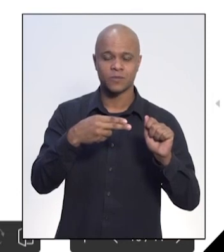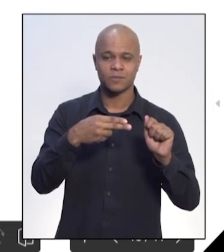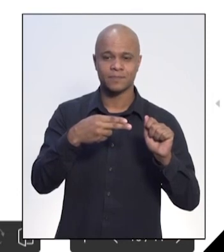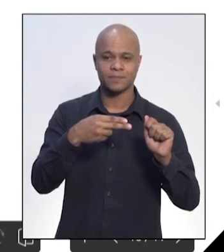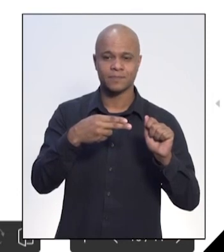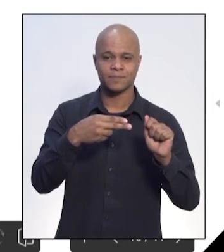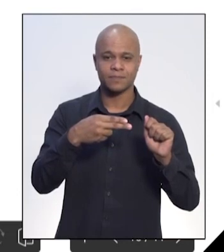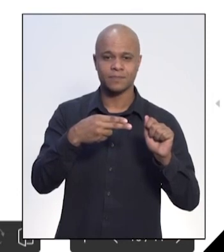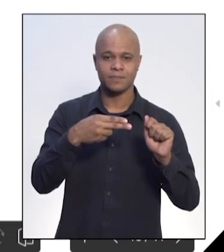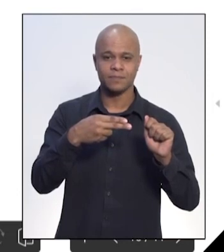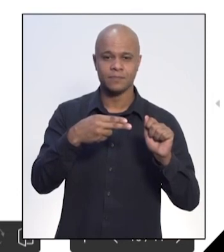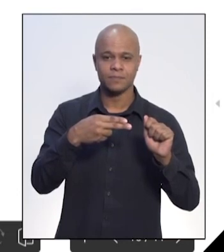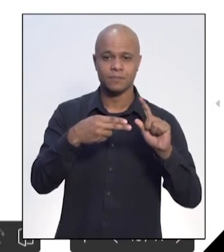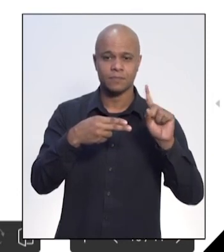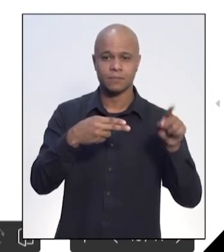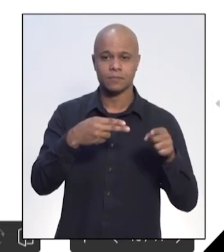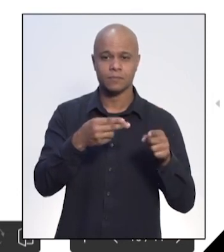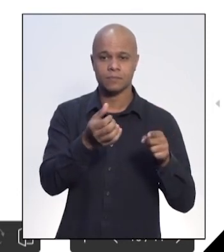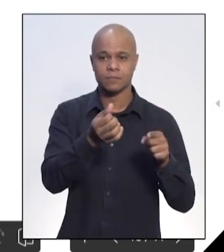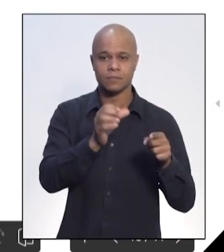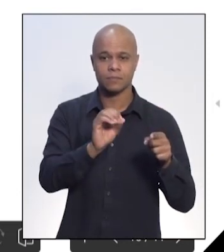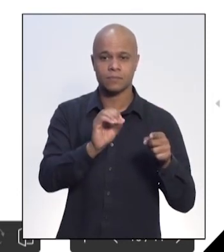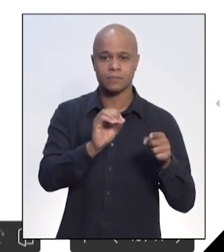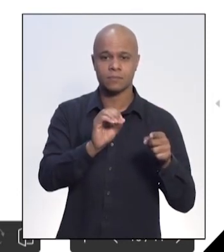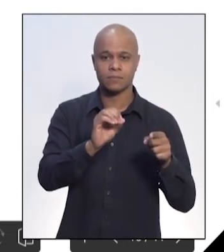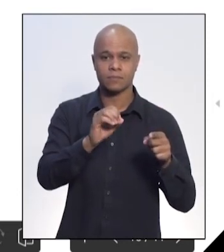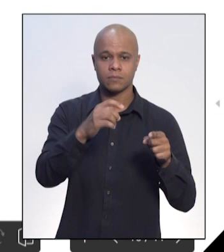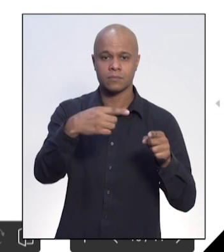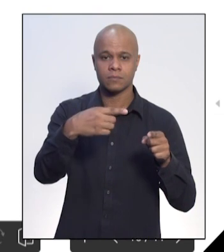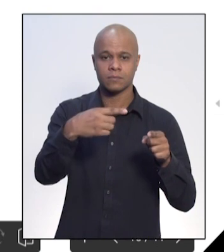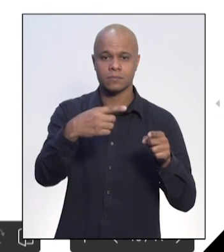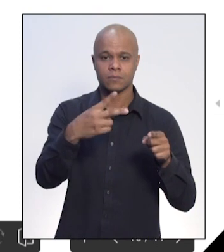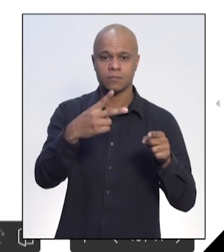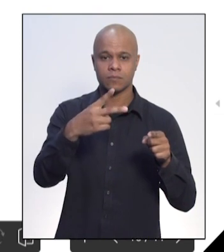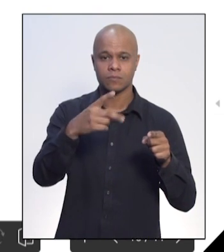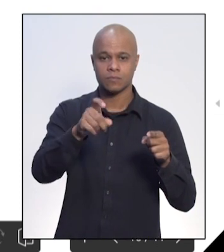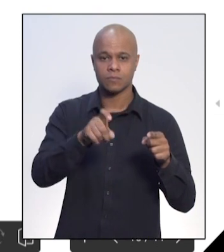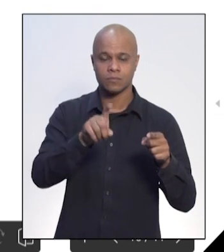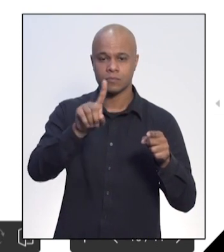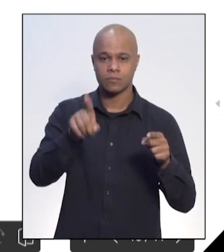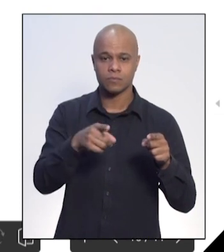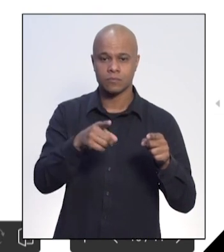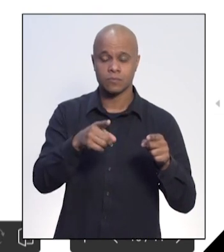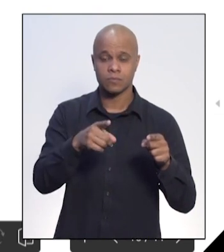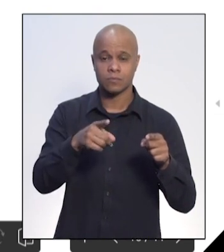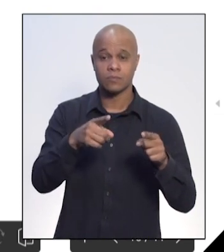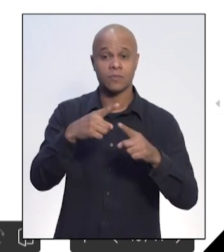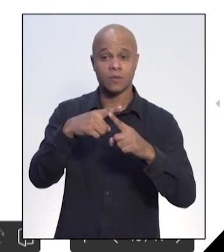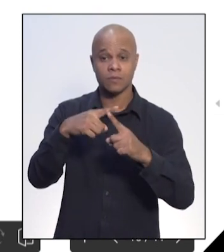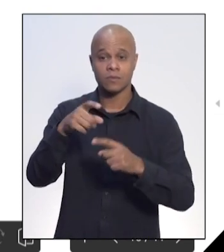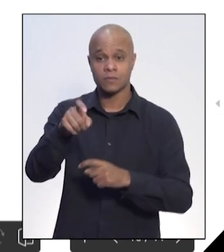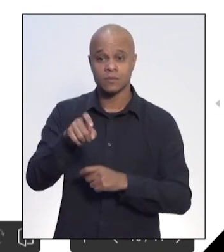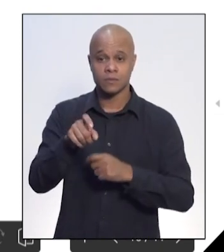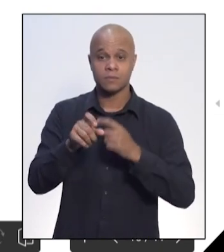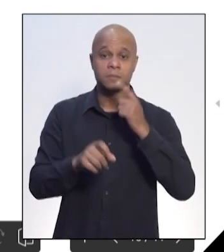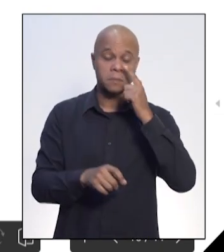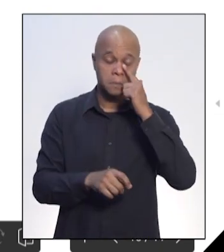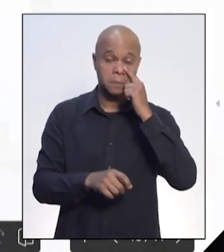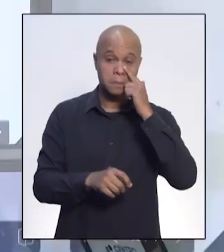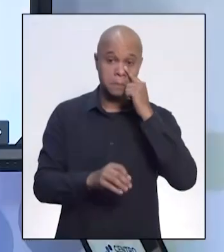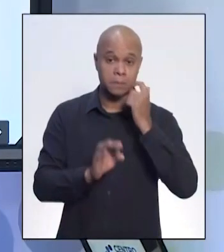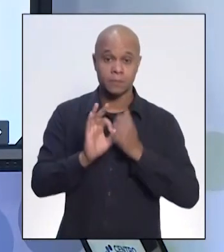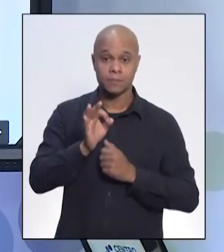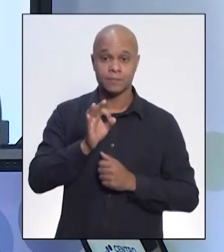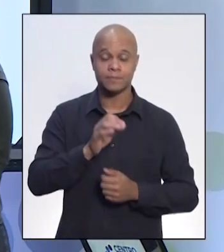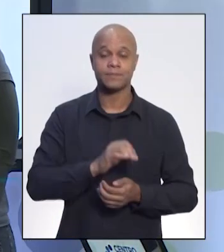parênteses. 60 menos 2x vezes x. Sim? Ai, olha, isso é uma